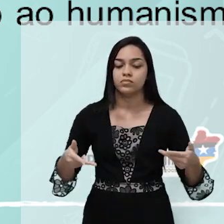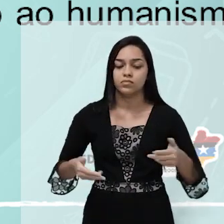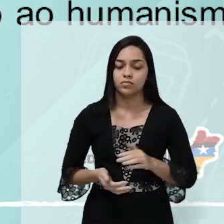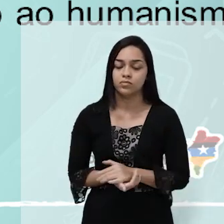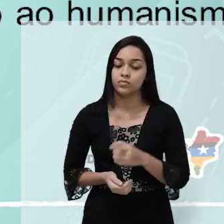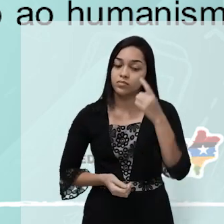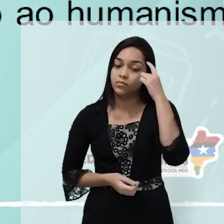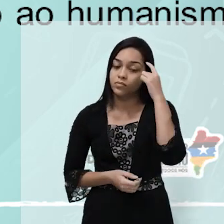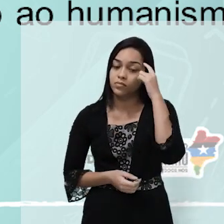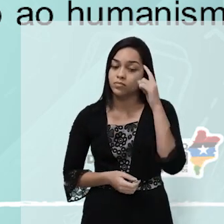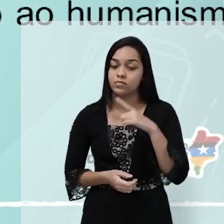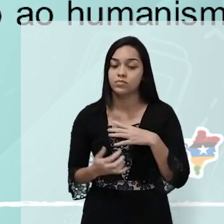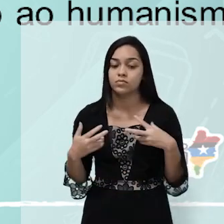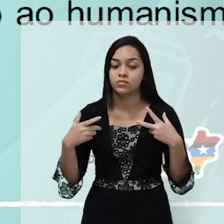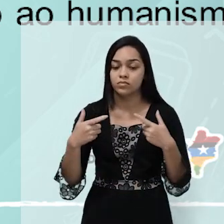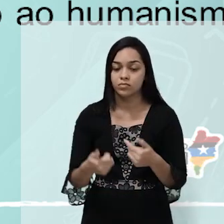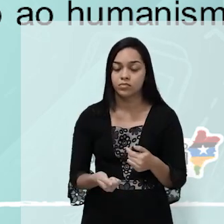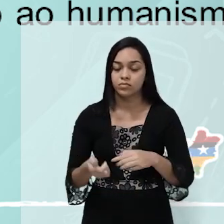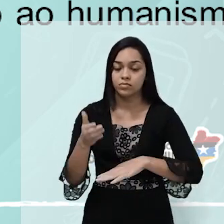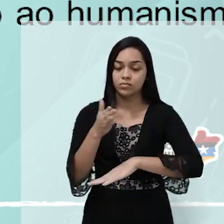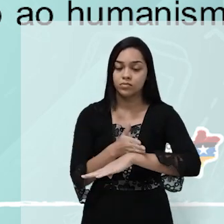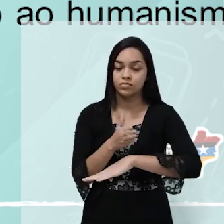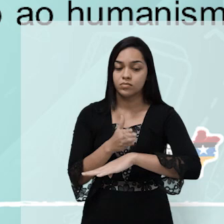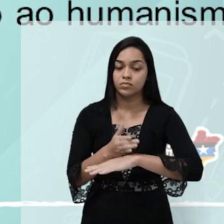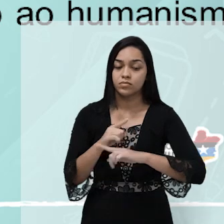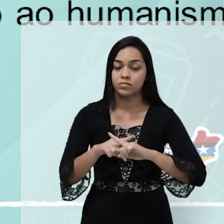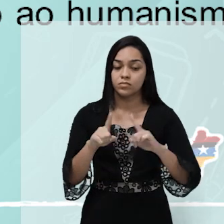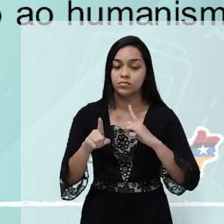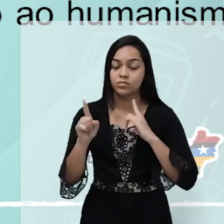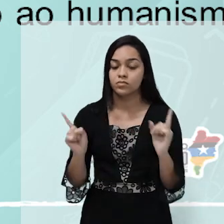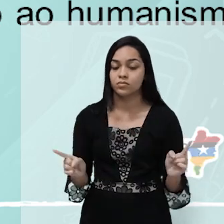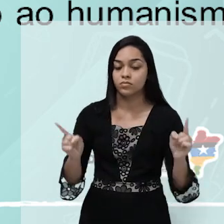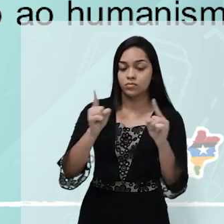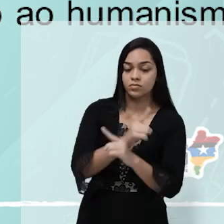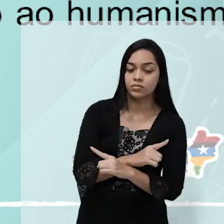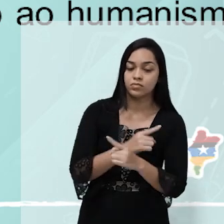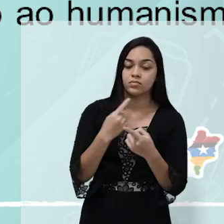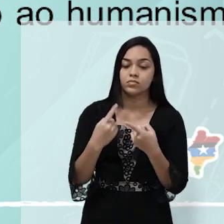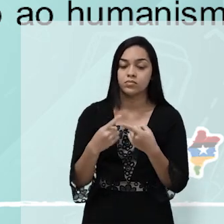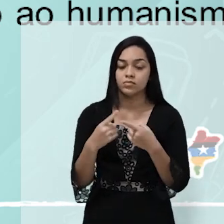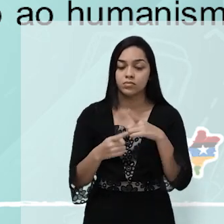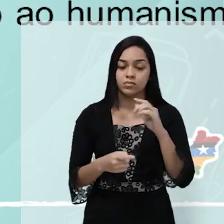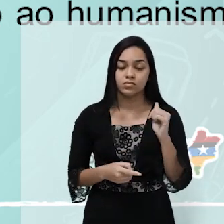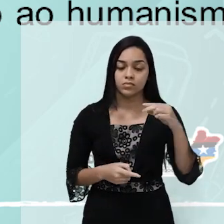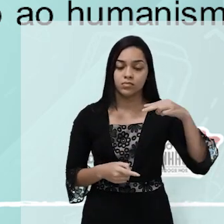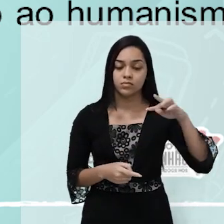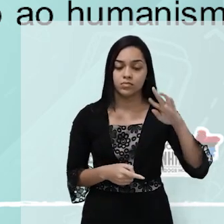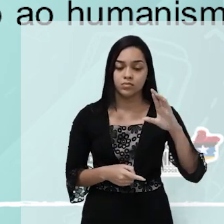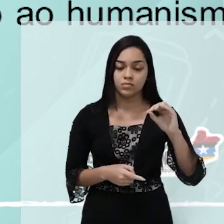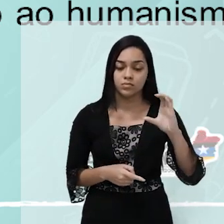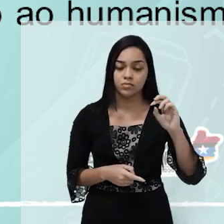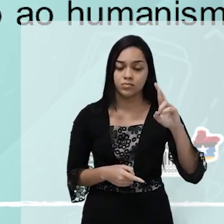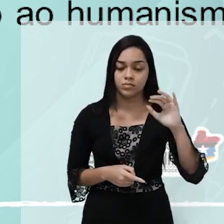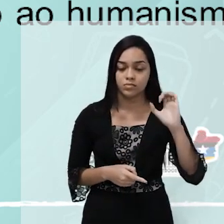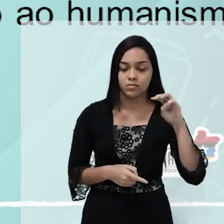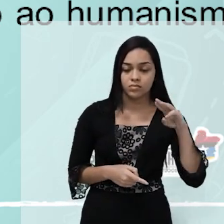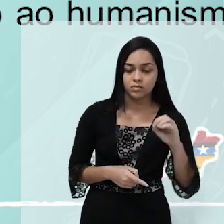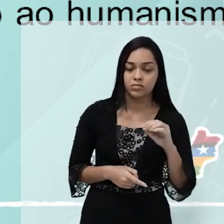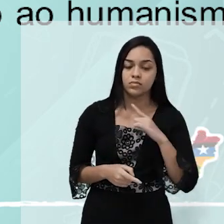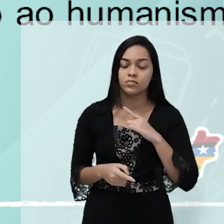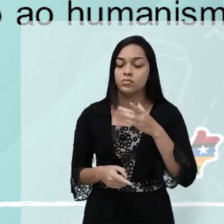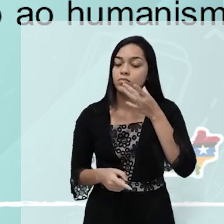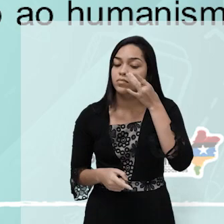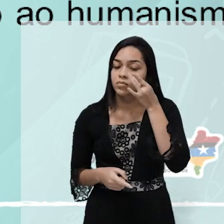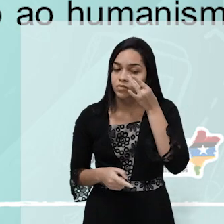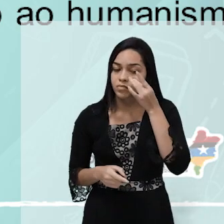coisas. Esse pensamento vigorou durante toda a Idade Média e tornou-se oposto à doutrina posterior, o